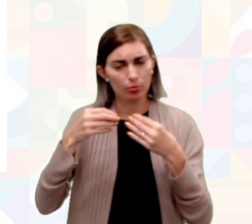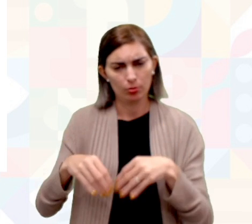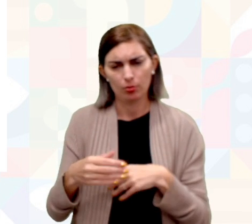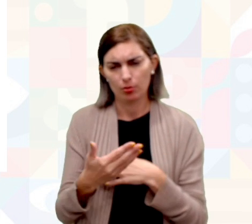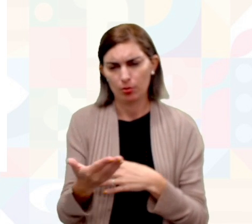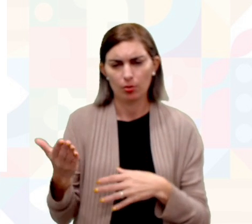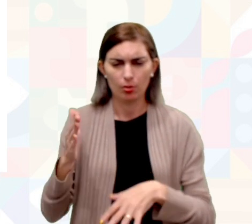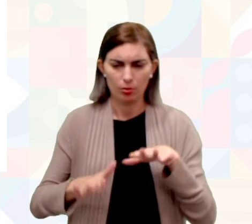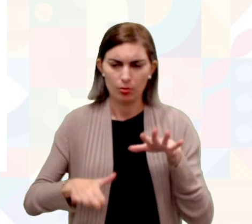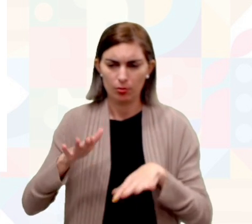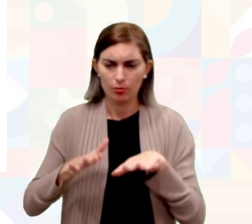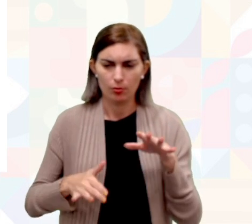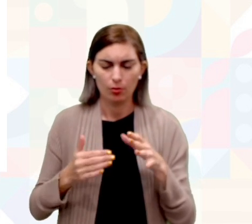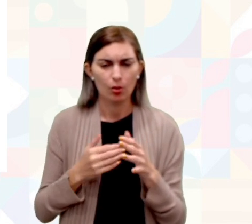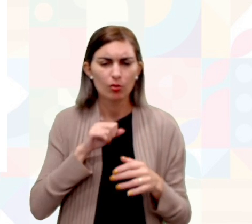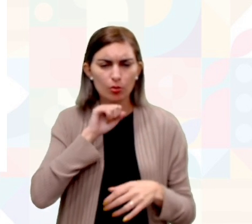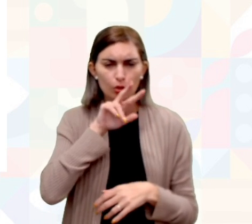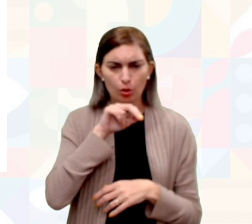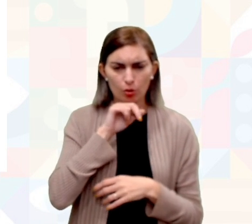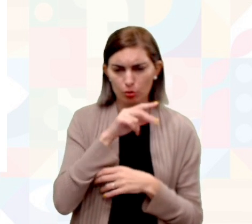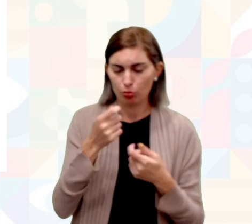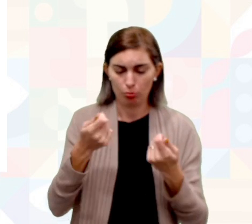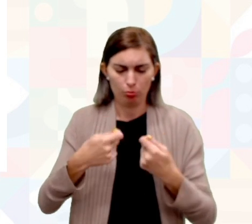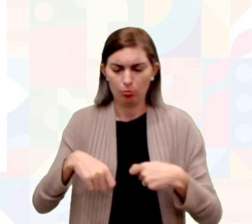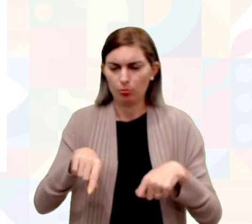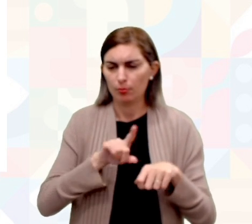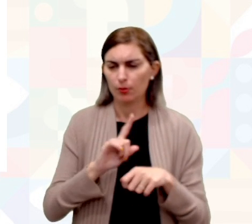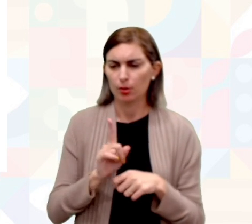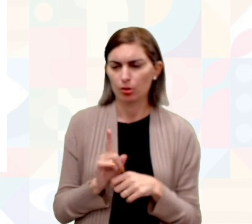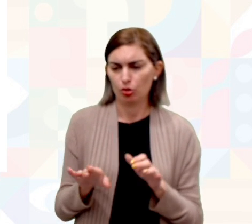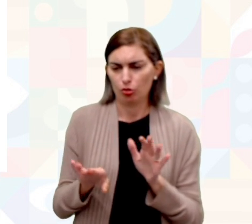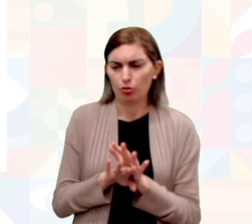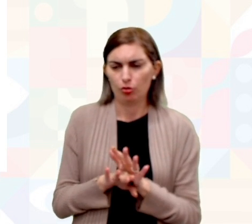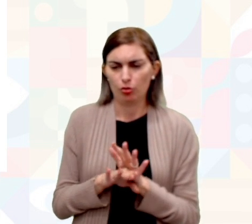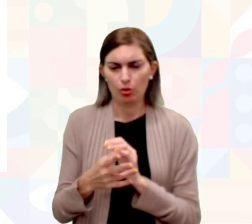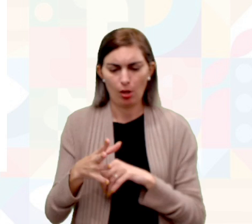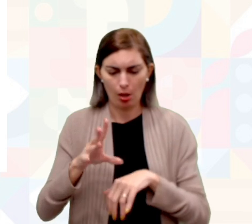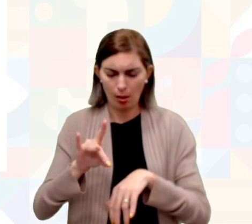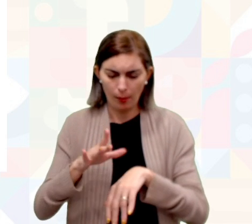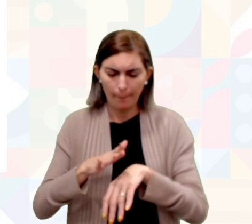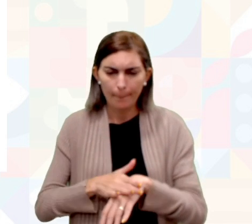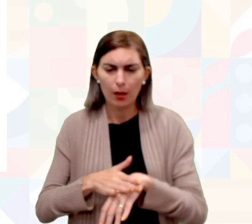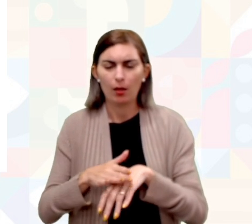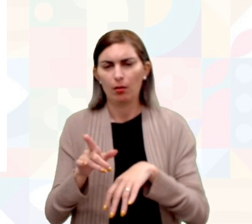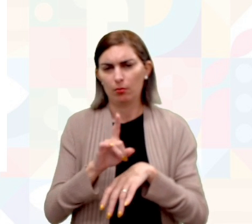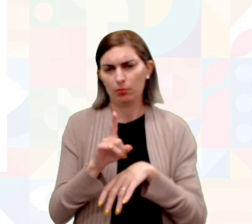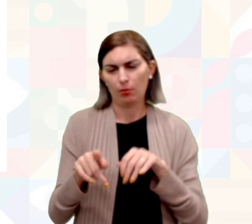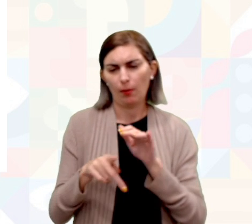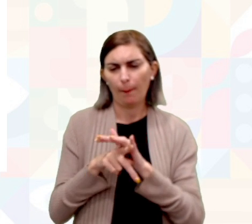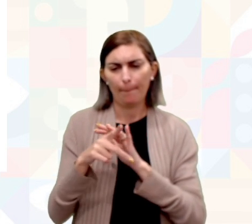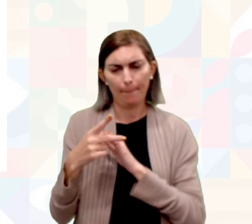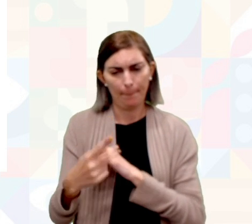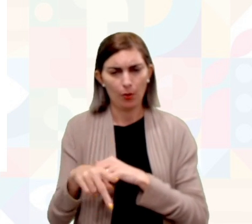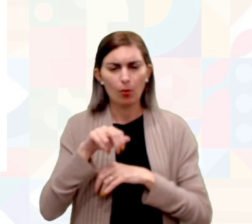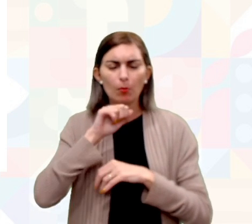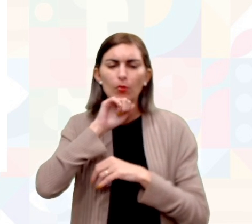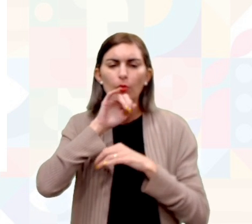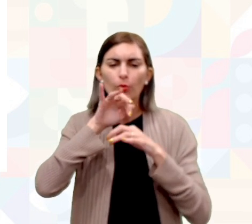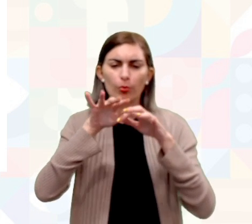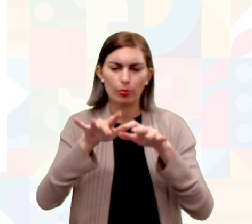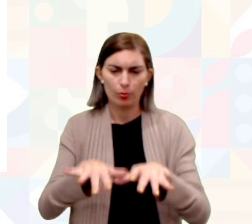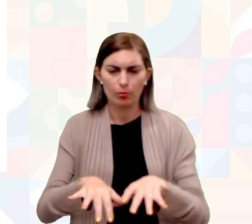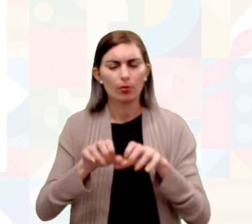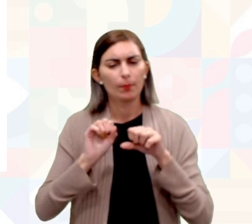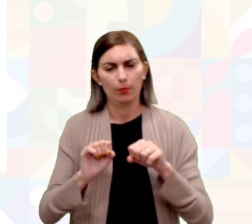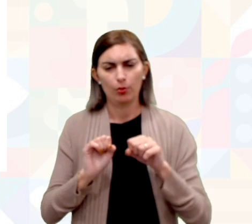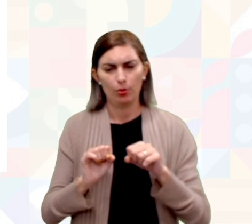vezes é um produto altamente tóxico, não precisa nem chegar a bater na sua pele, né? O próprio vapor que ela possa liberar,